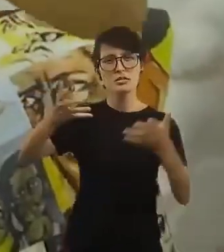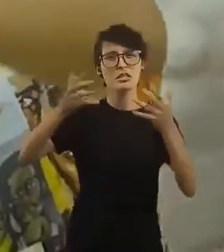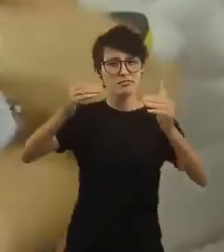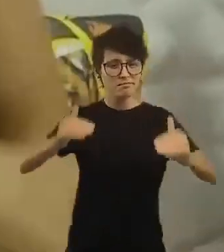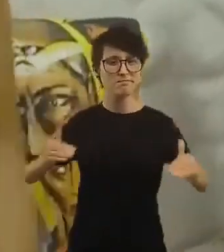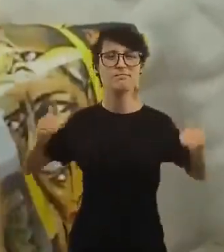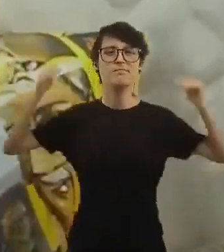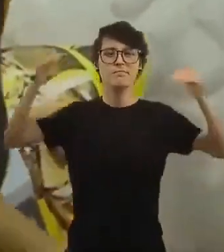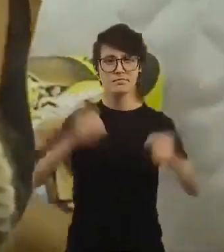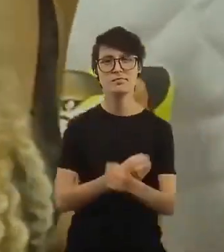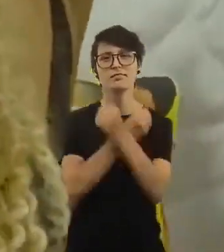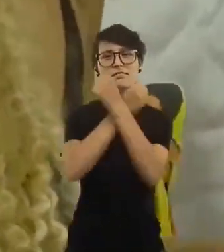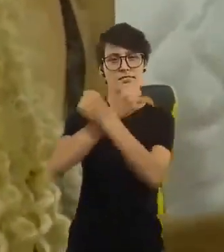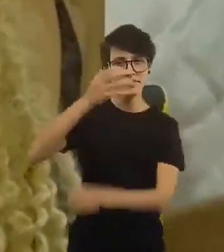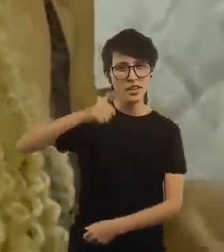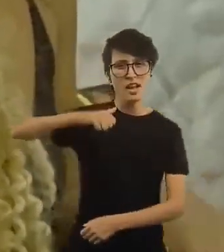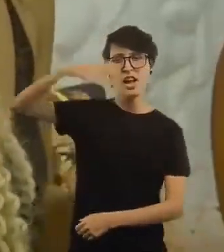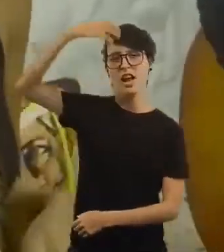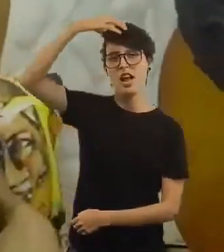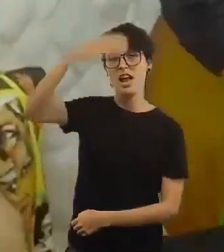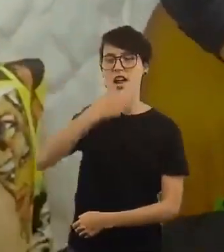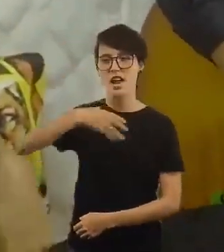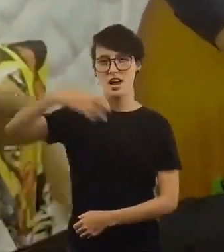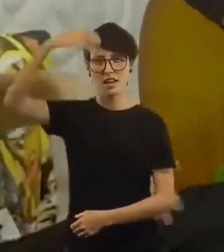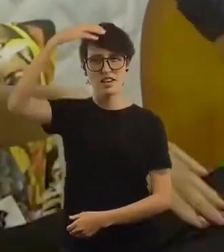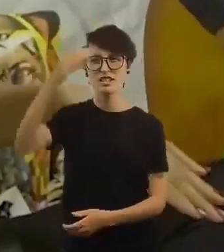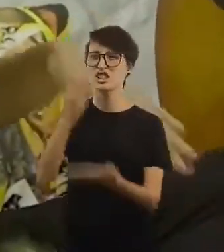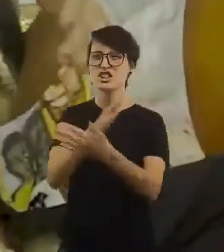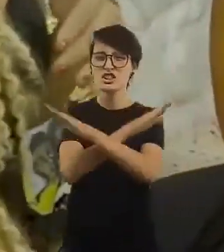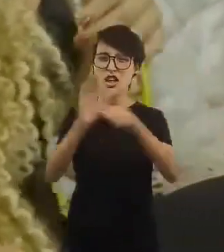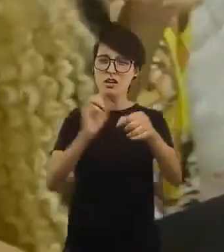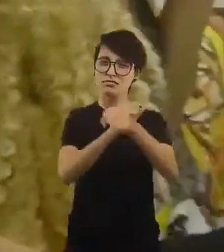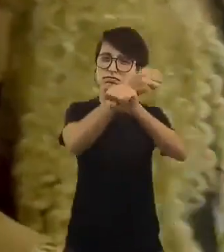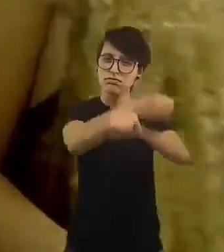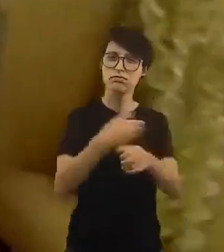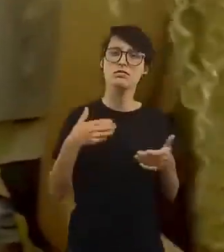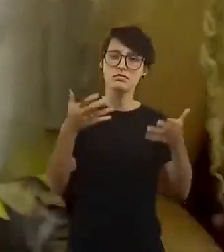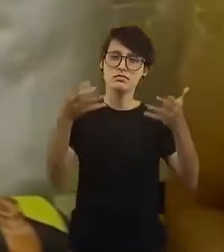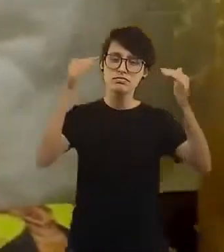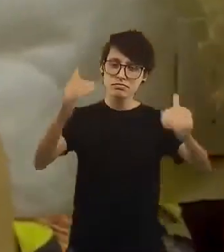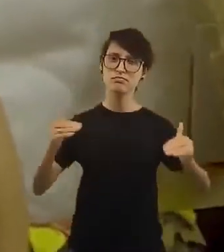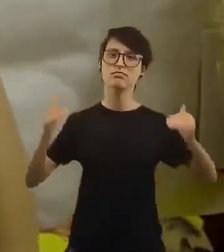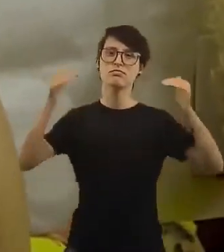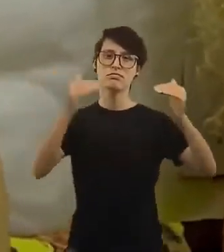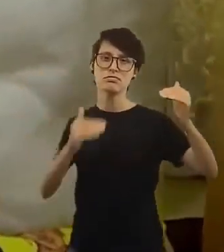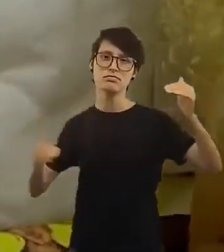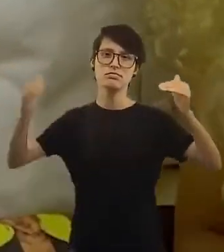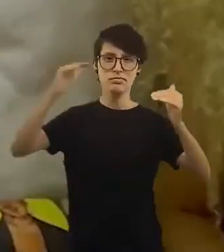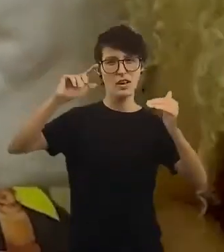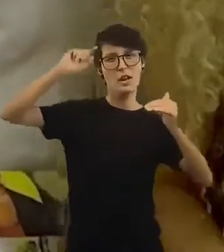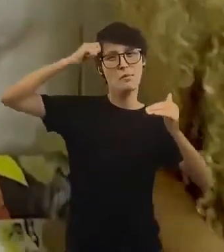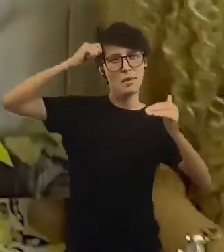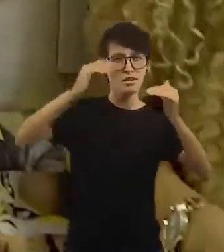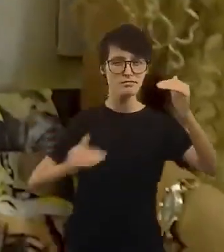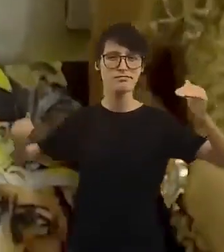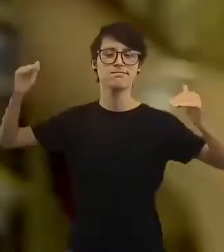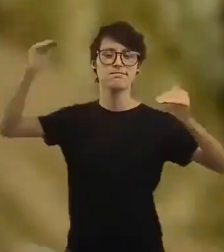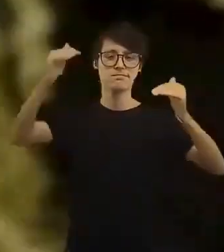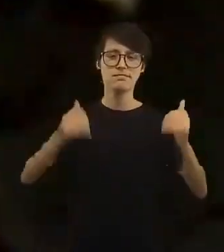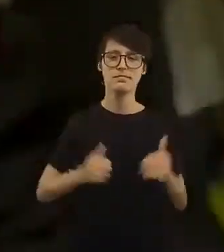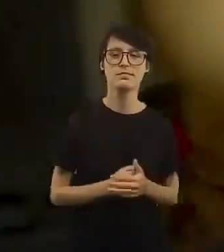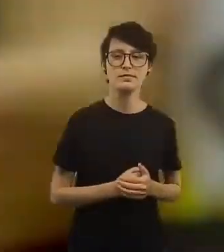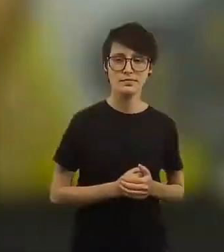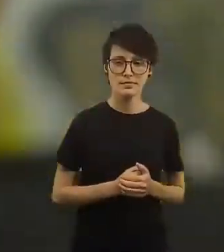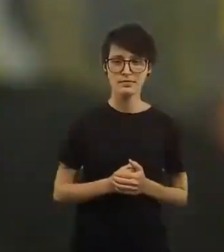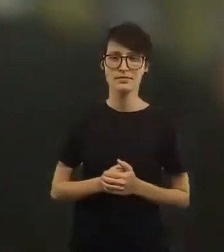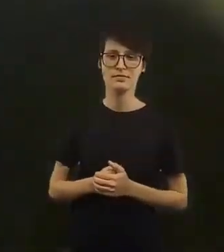rainhas e reis. Me tira do tronco, meu lugar é no trono. E o meu lema é pretos no topo.